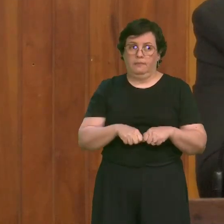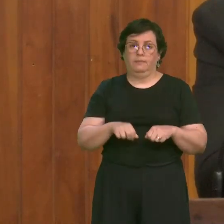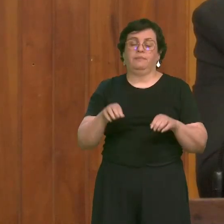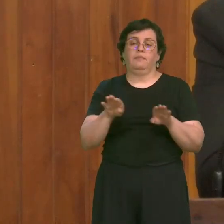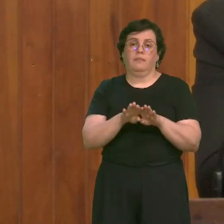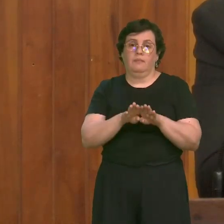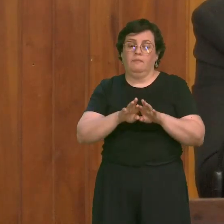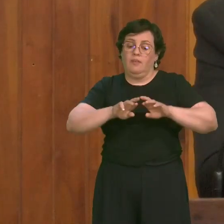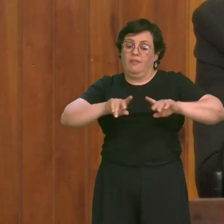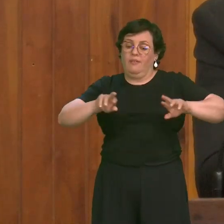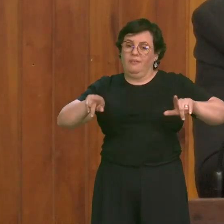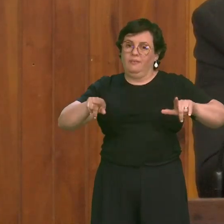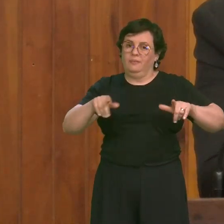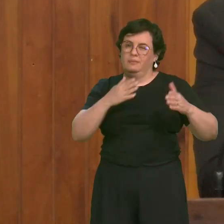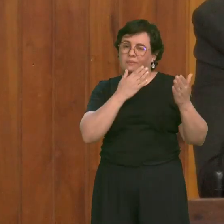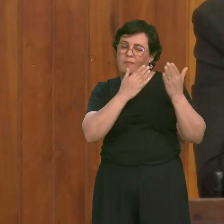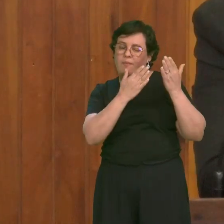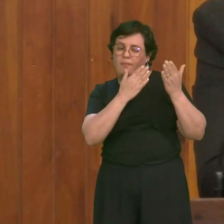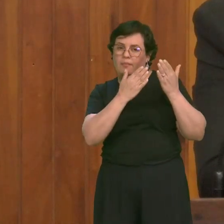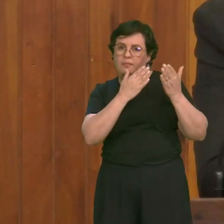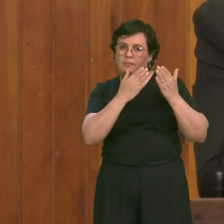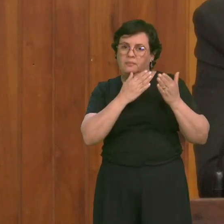suspeitas de irregularidades